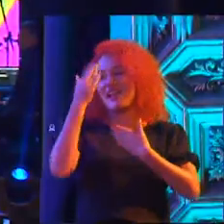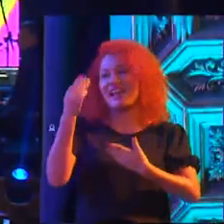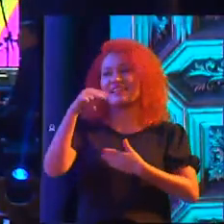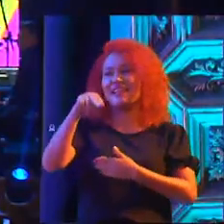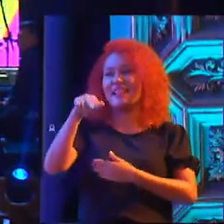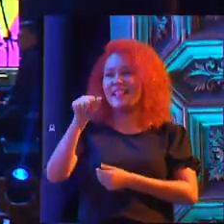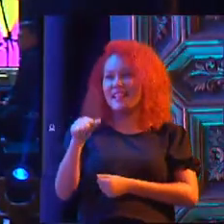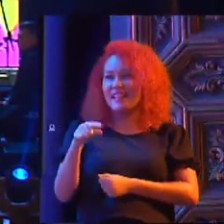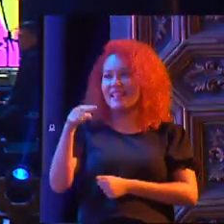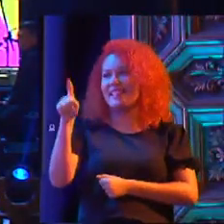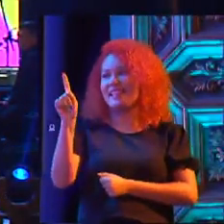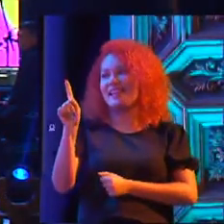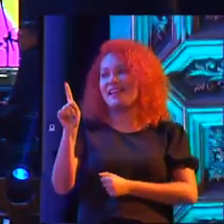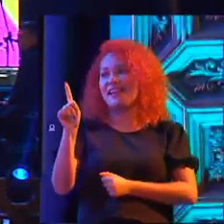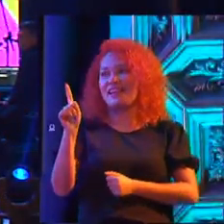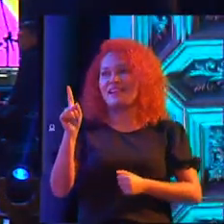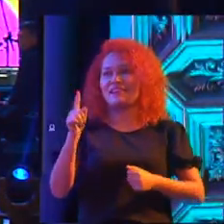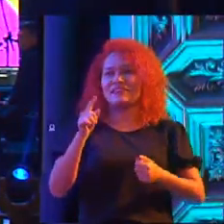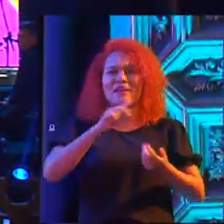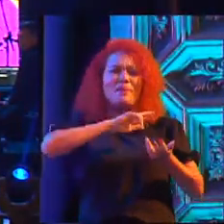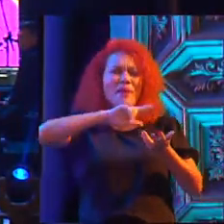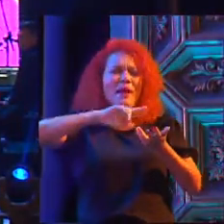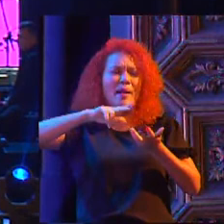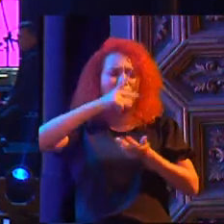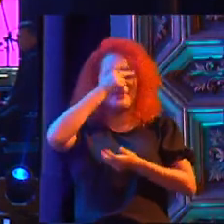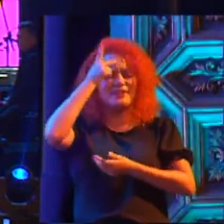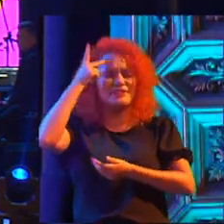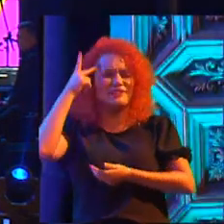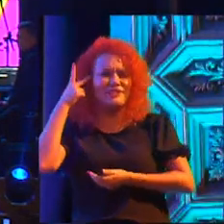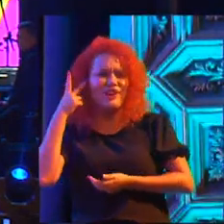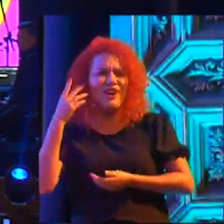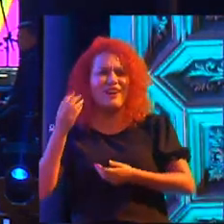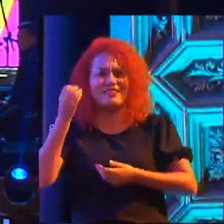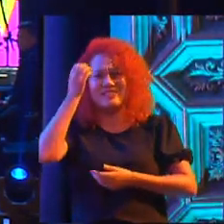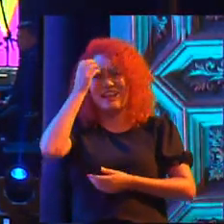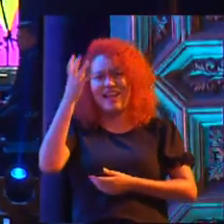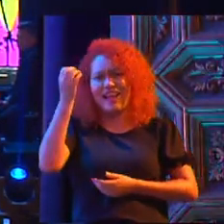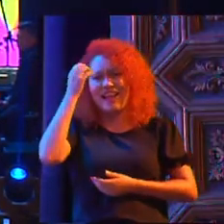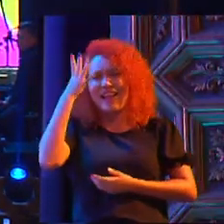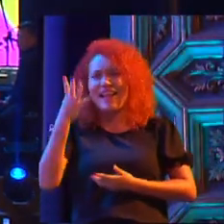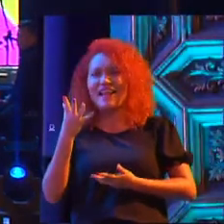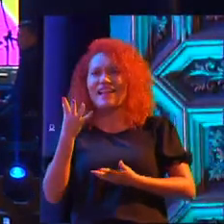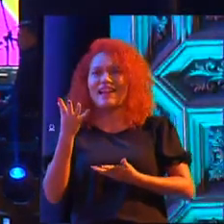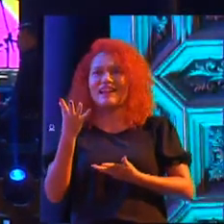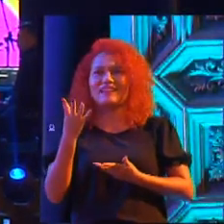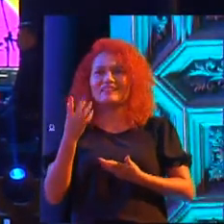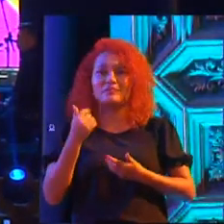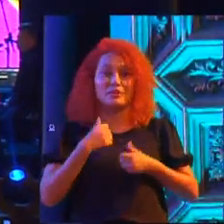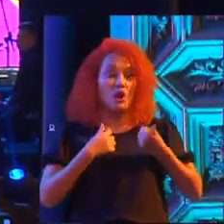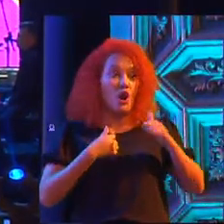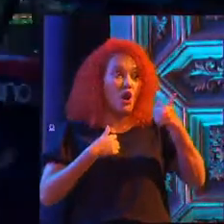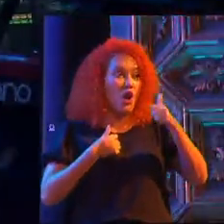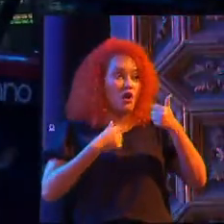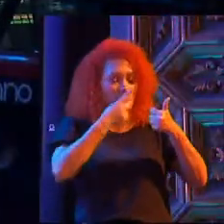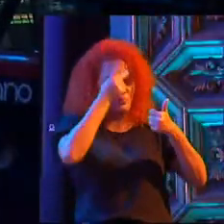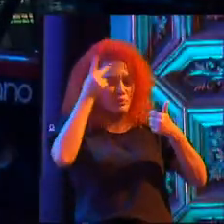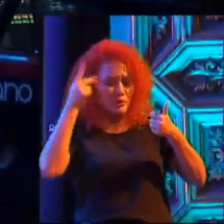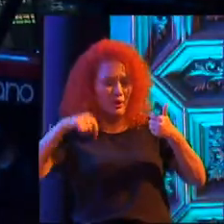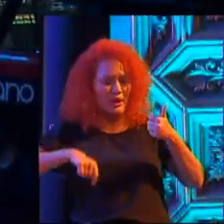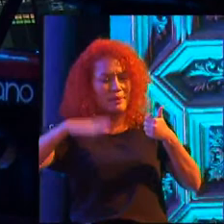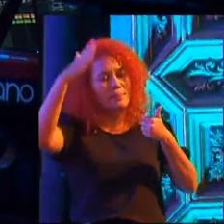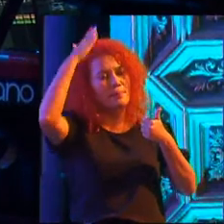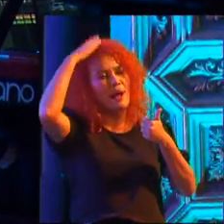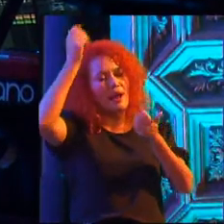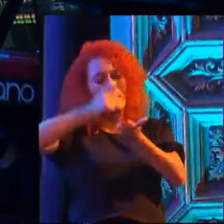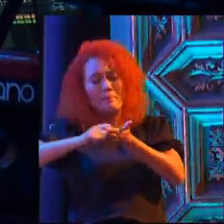também, encontrei. E muita gente que tocou, os compositores paraenses, que ele é cheio, são 11 faixas de compositores